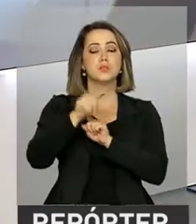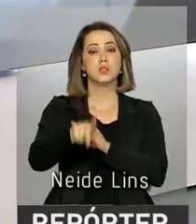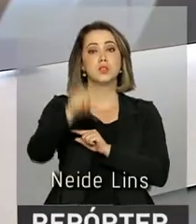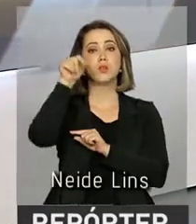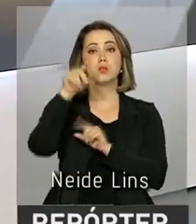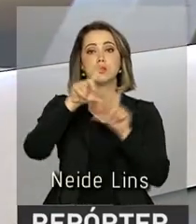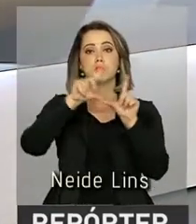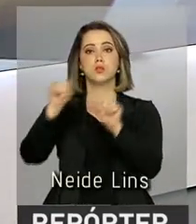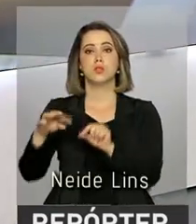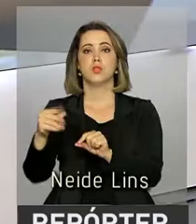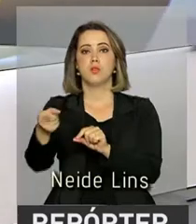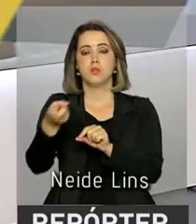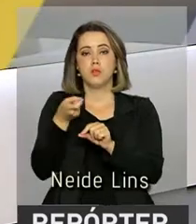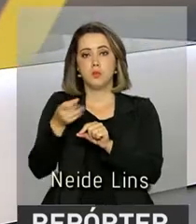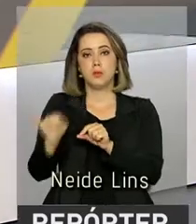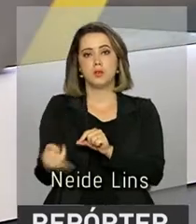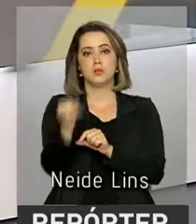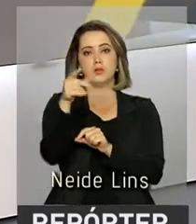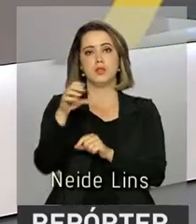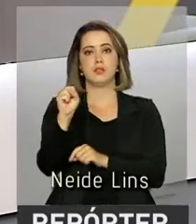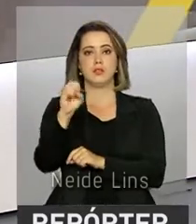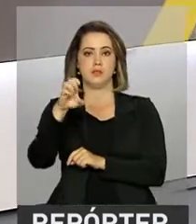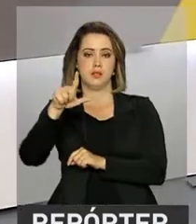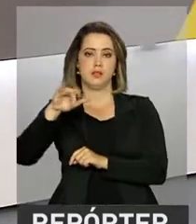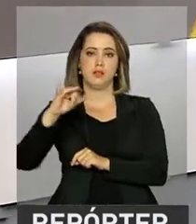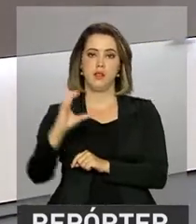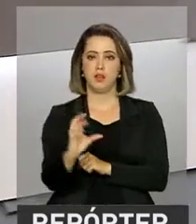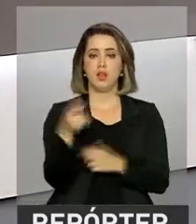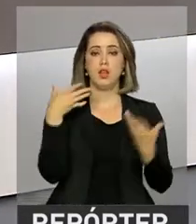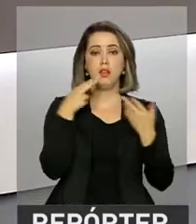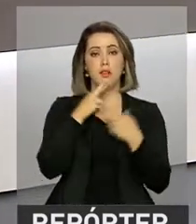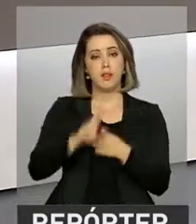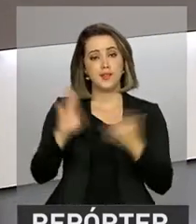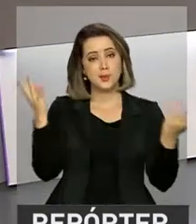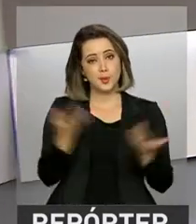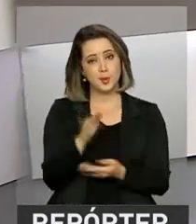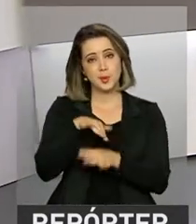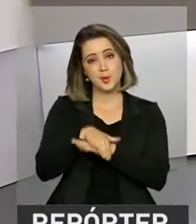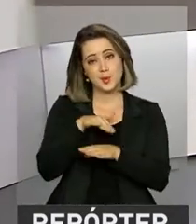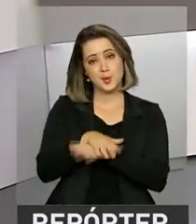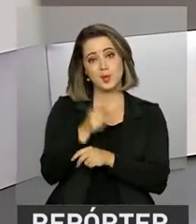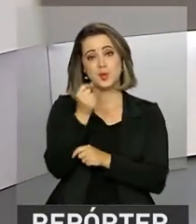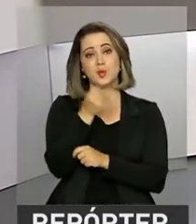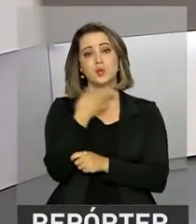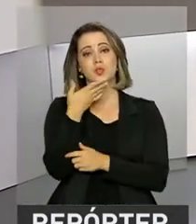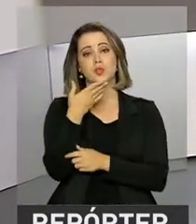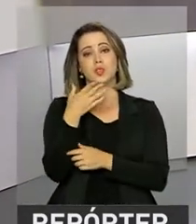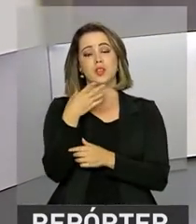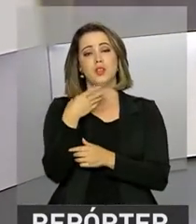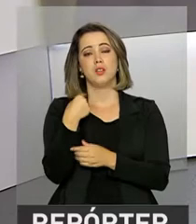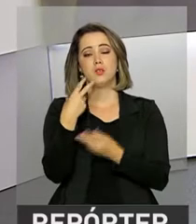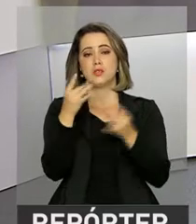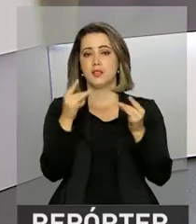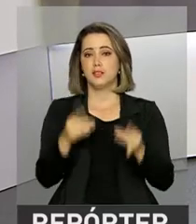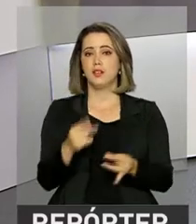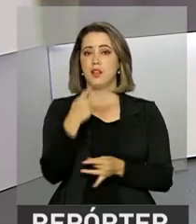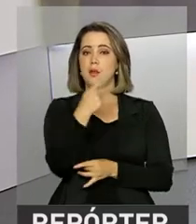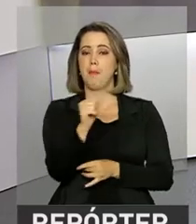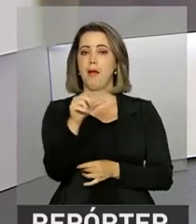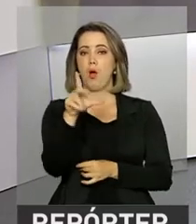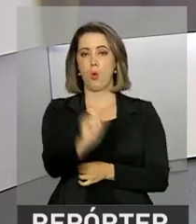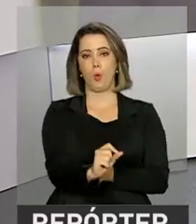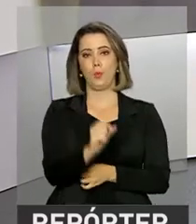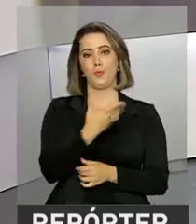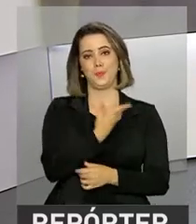reduzir a taxa de juros a selic o resultado foi divulgado no início da noite e quem nos dá mais detalhes é o repórter paulo la